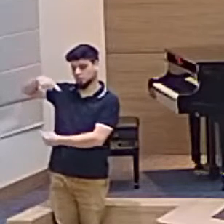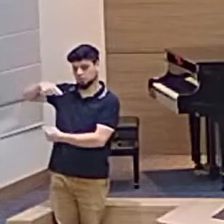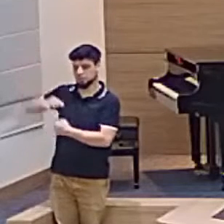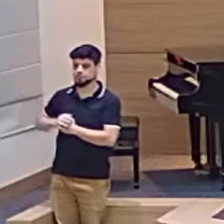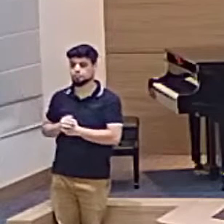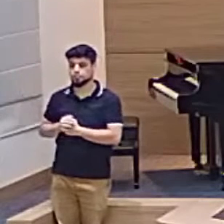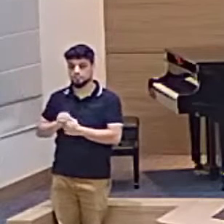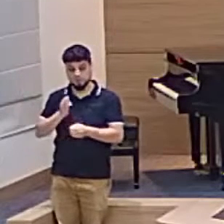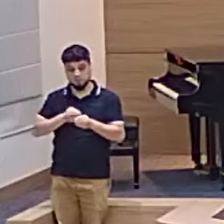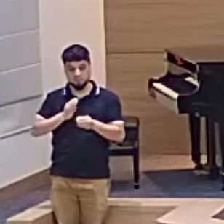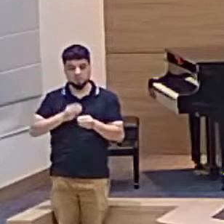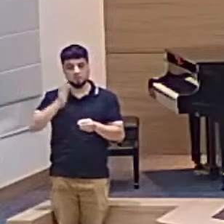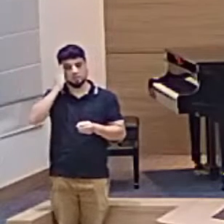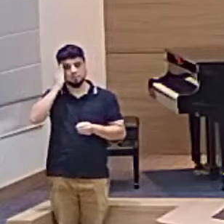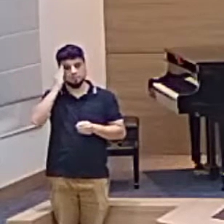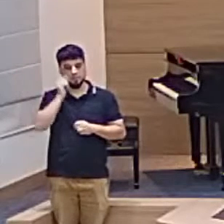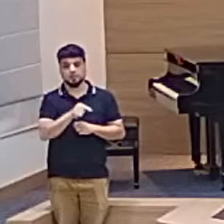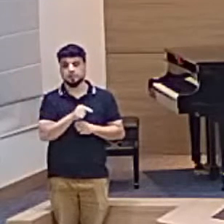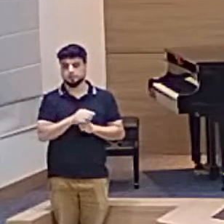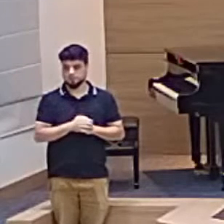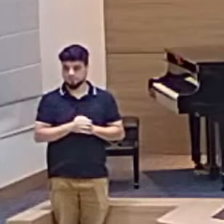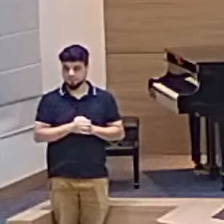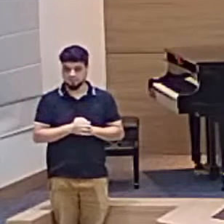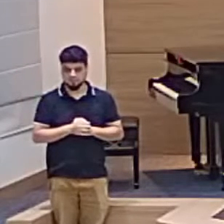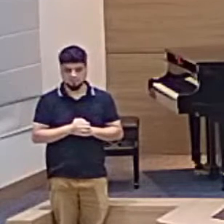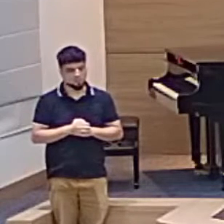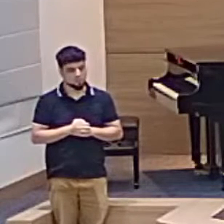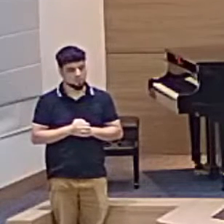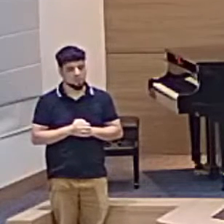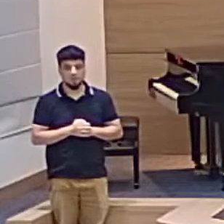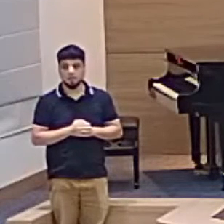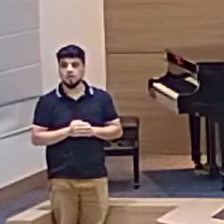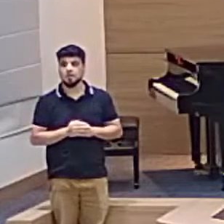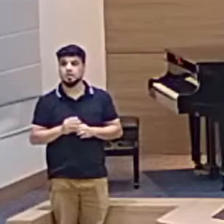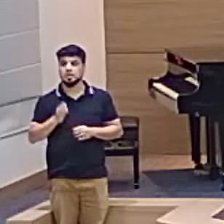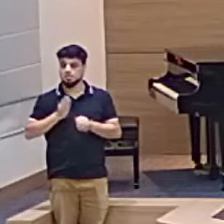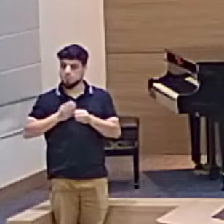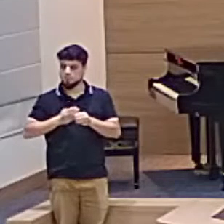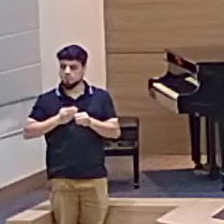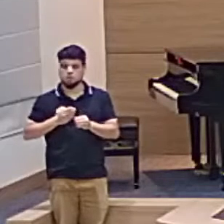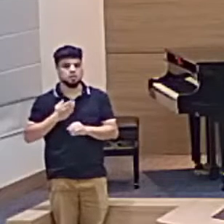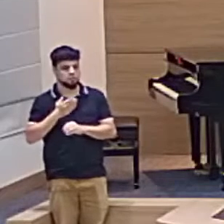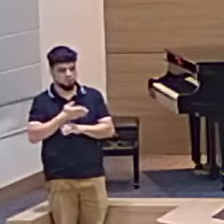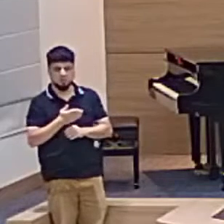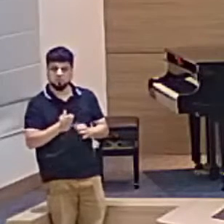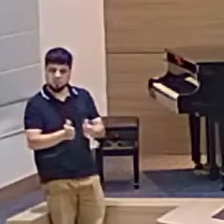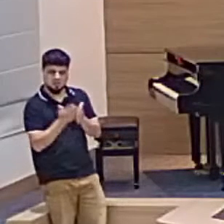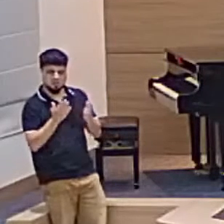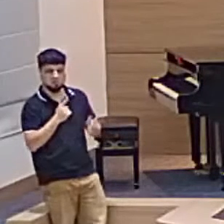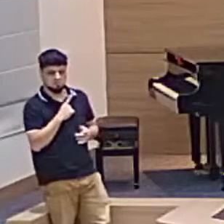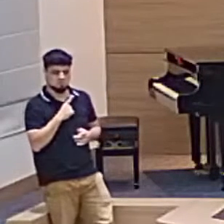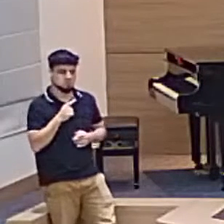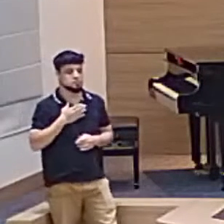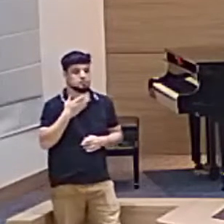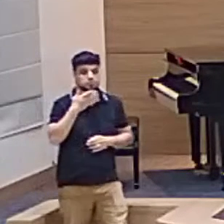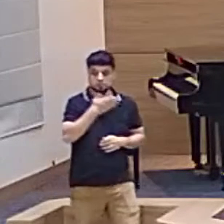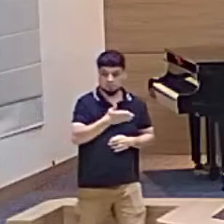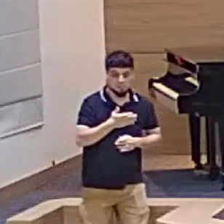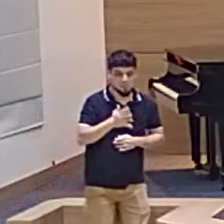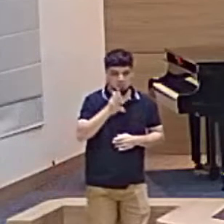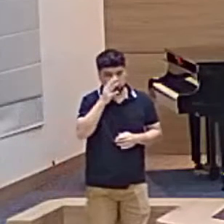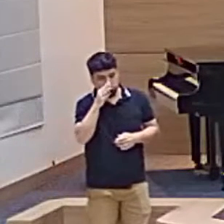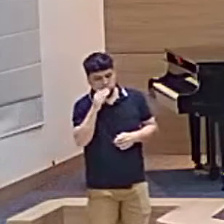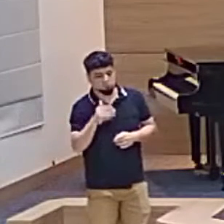aconteceu e ouvi dizer que Israel houve um milagre Oi boa tarde Rafael chegando Israel está entrando no capítulo 20 do Israel